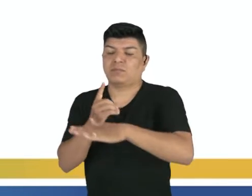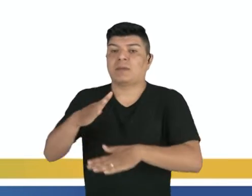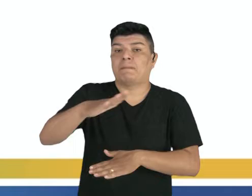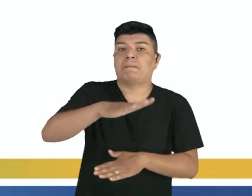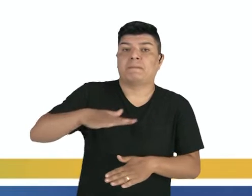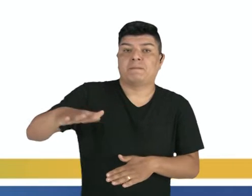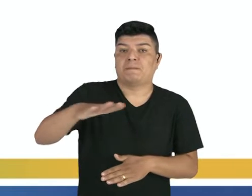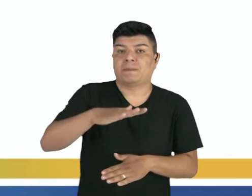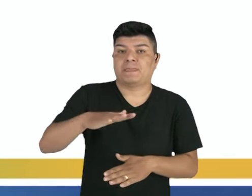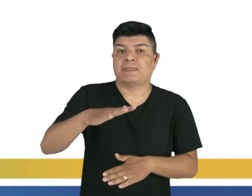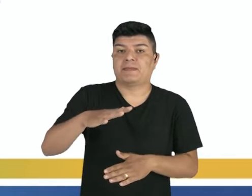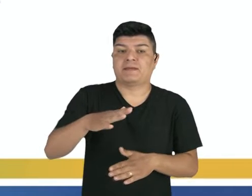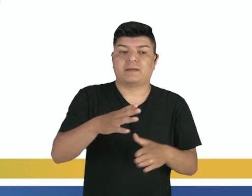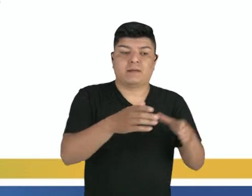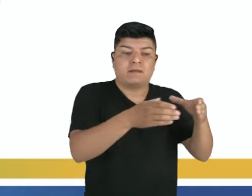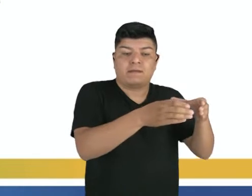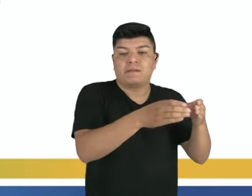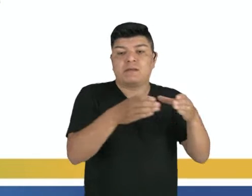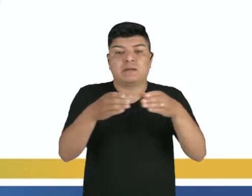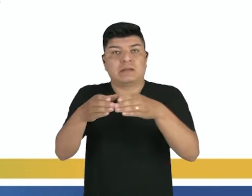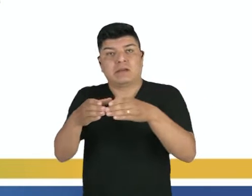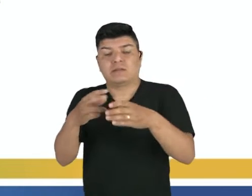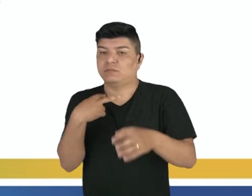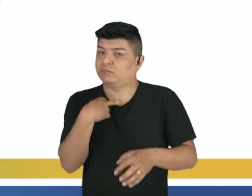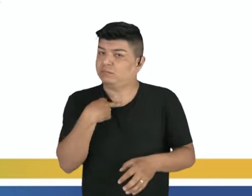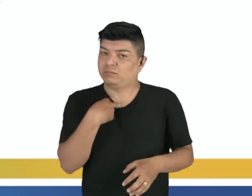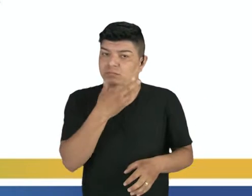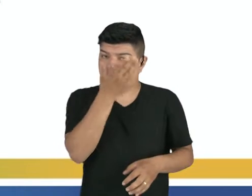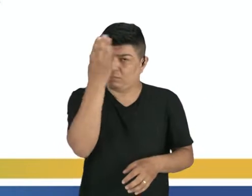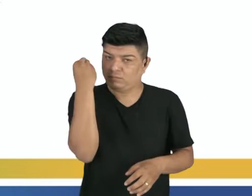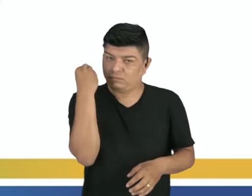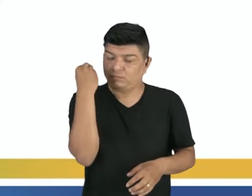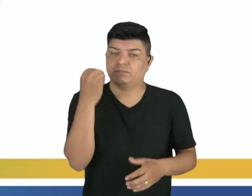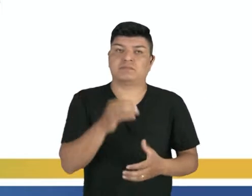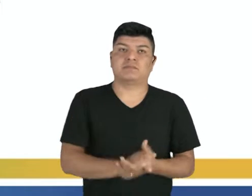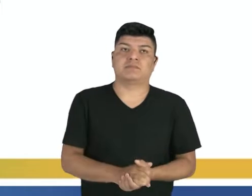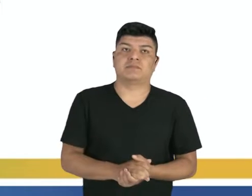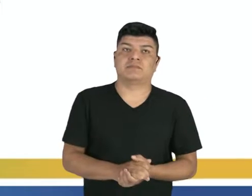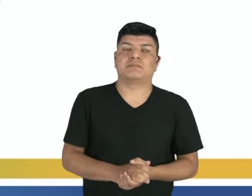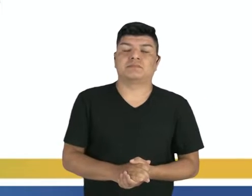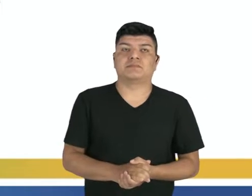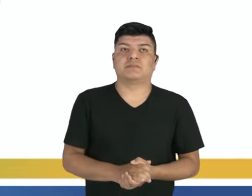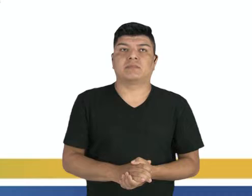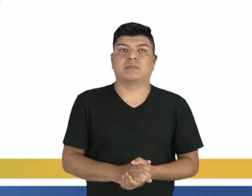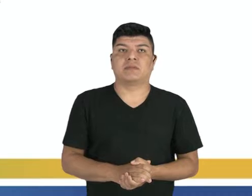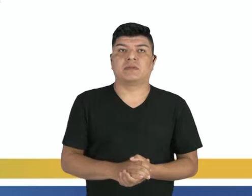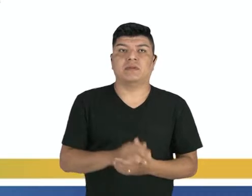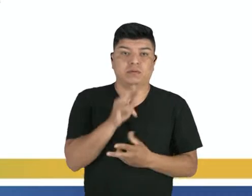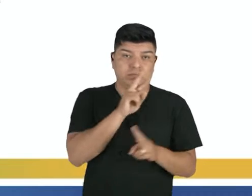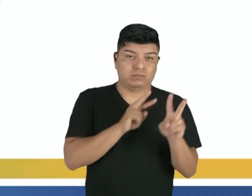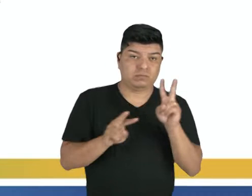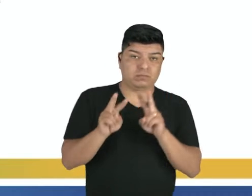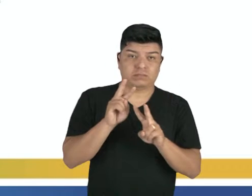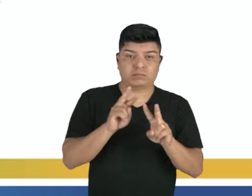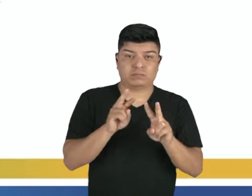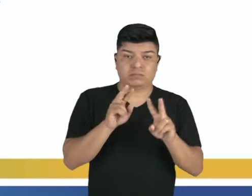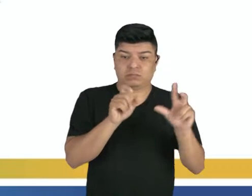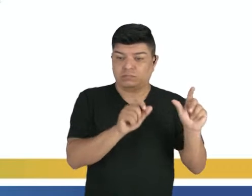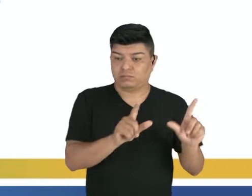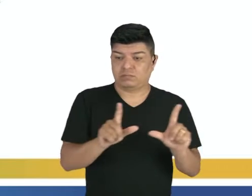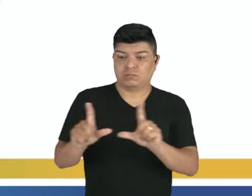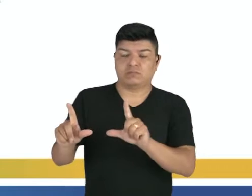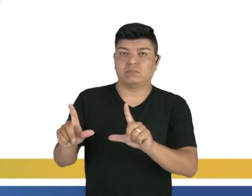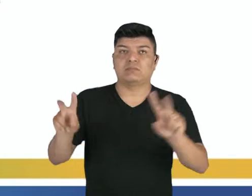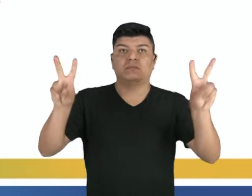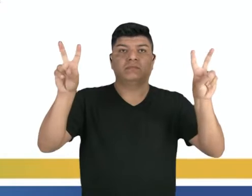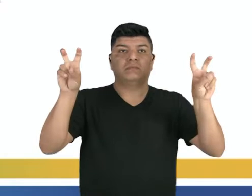em classes e não podemos esquecer disso. Avançando, visualize em tela. Nós temos aí